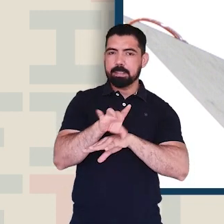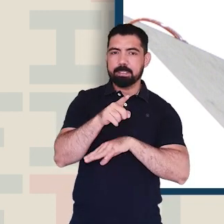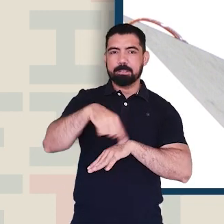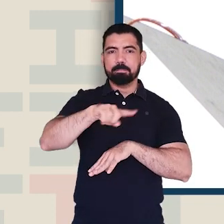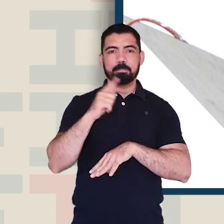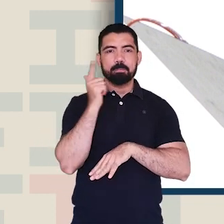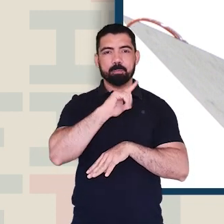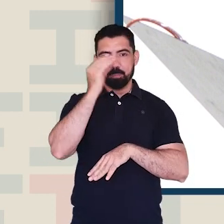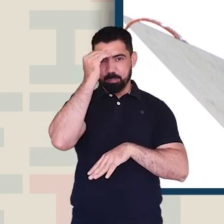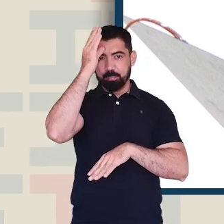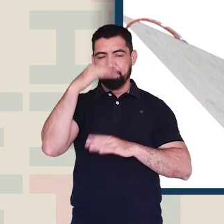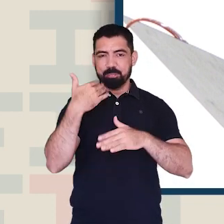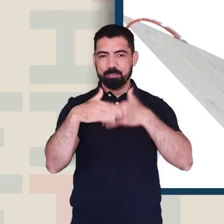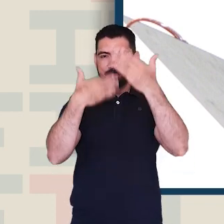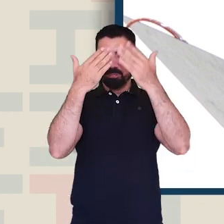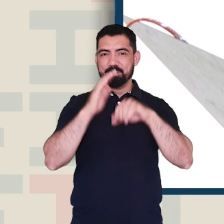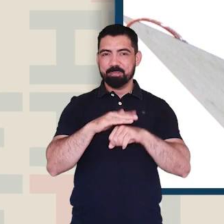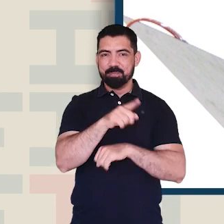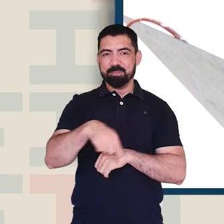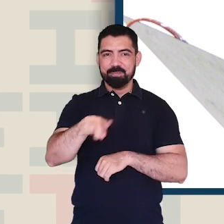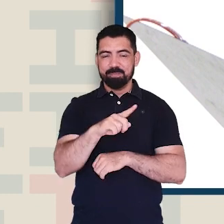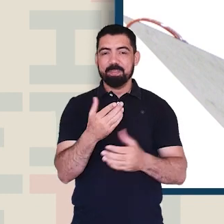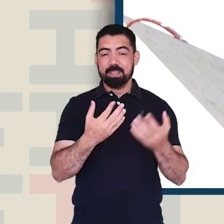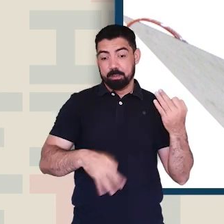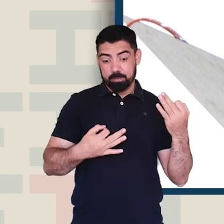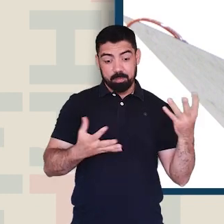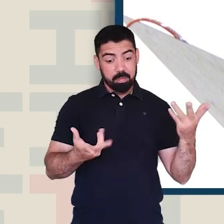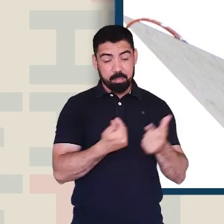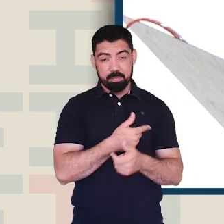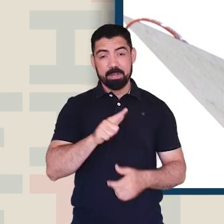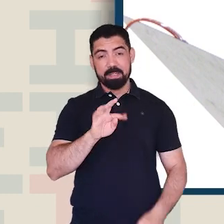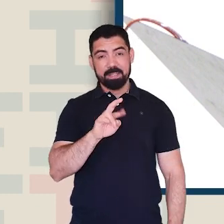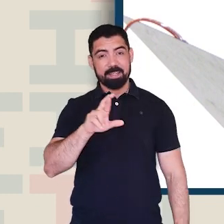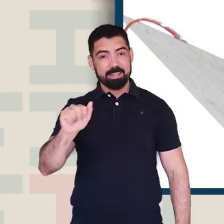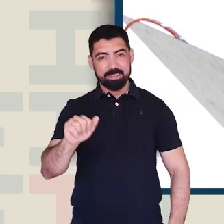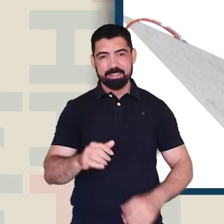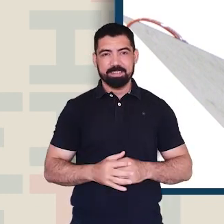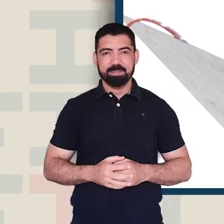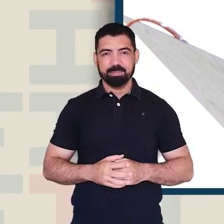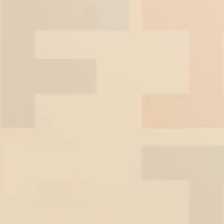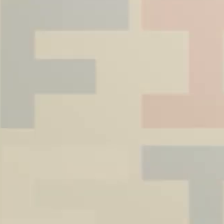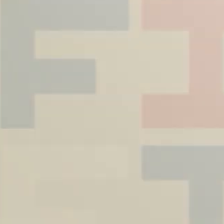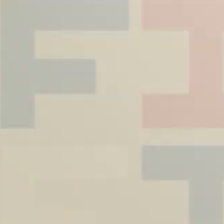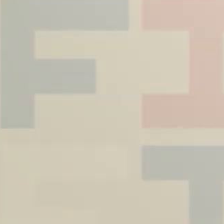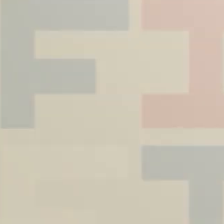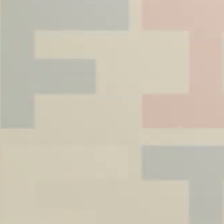dicas para vocês crescerem aí esse instrumento maravilhoso chamado guitarra.